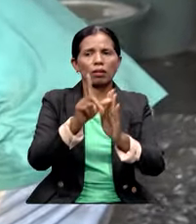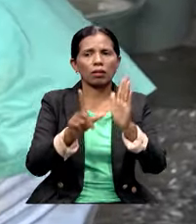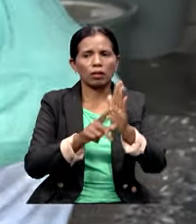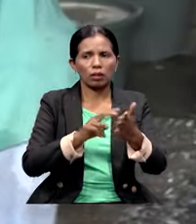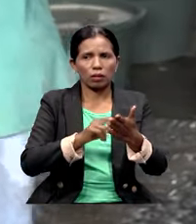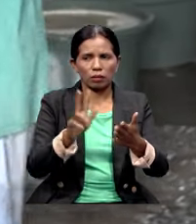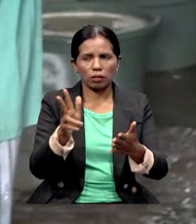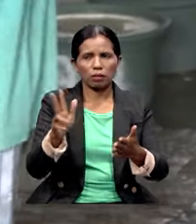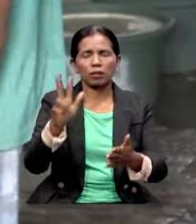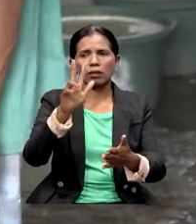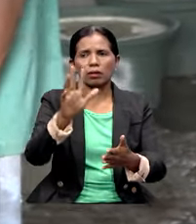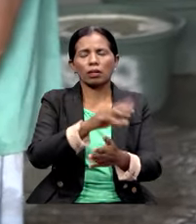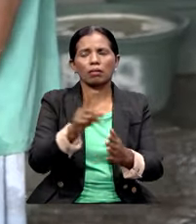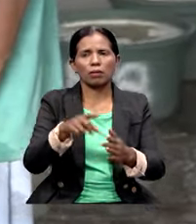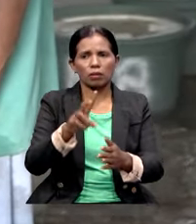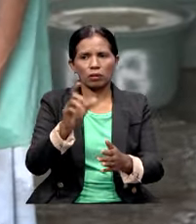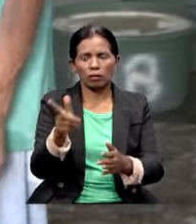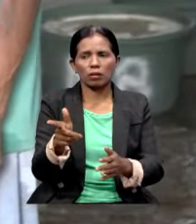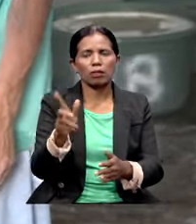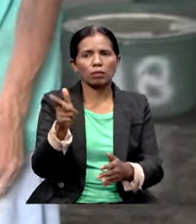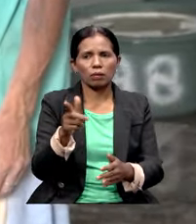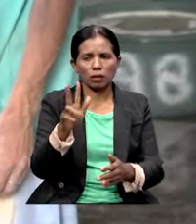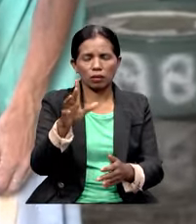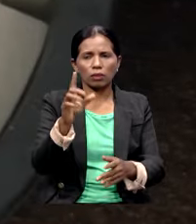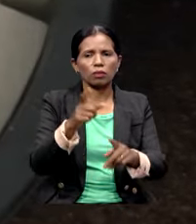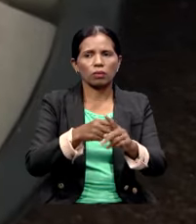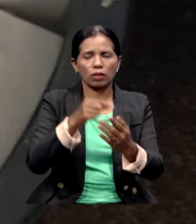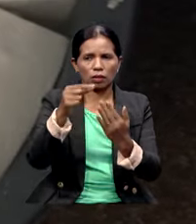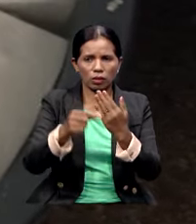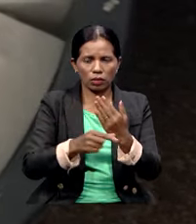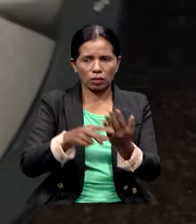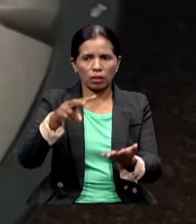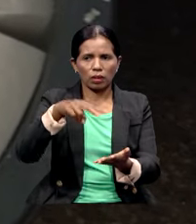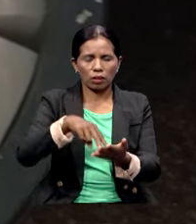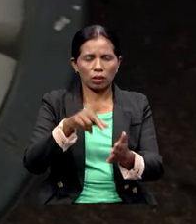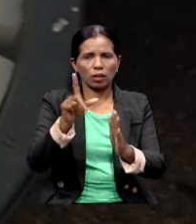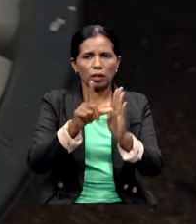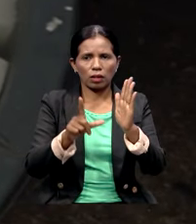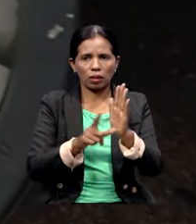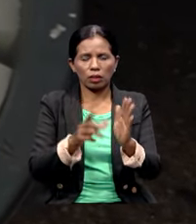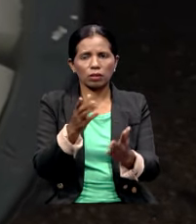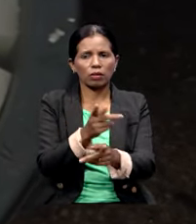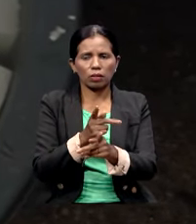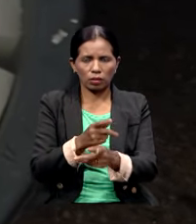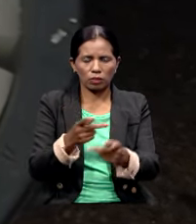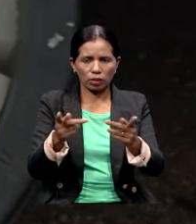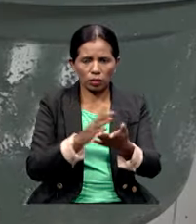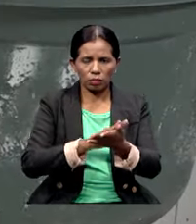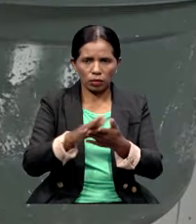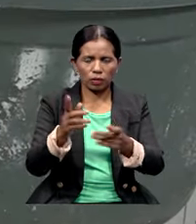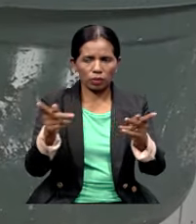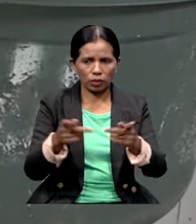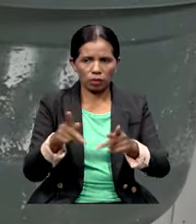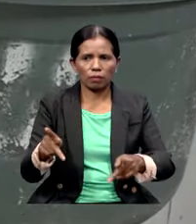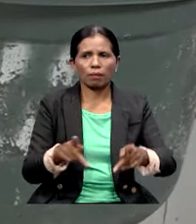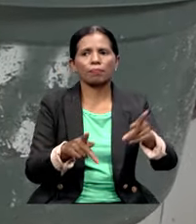número 308 barra Rio Rovalo, Lorong Ron Resinghito, fulan agosto, onde estabelece norma jurídica a tua segura higiene e a fatim público. Além